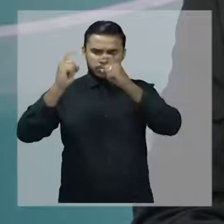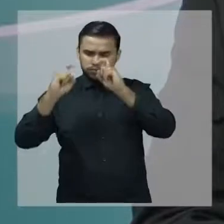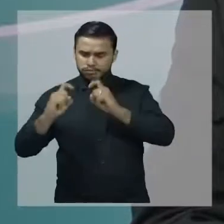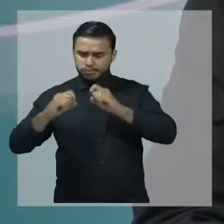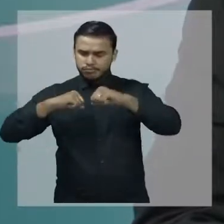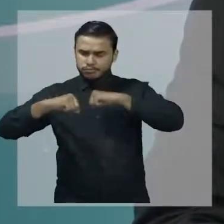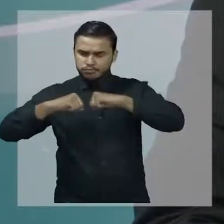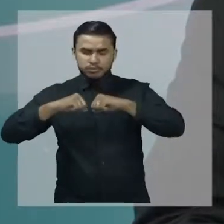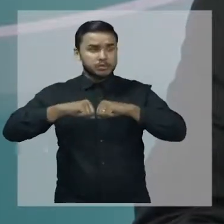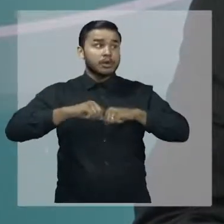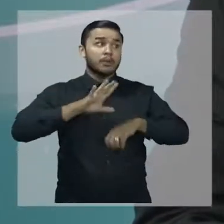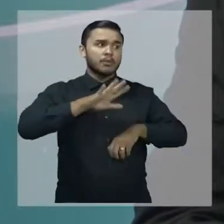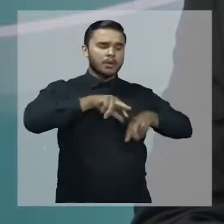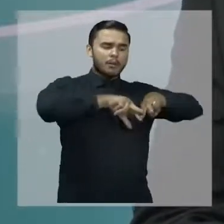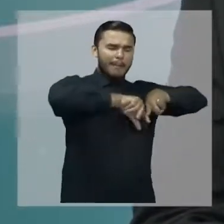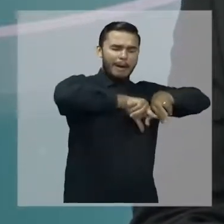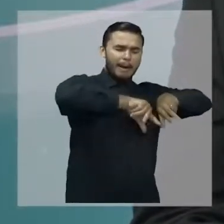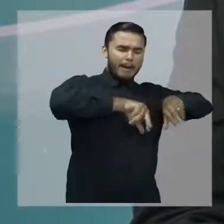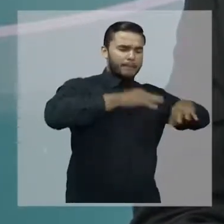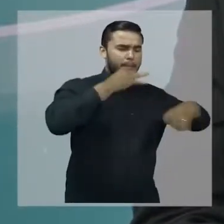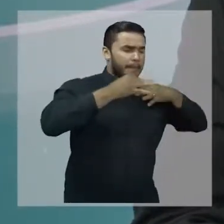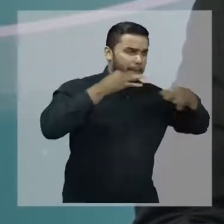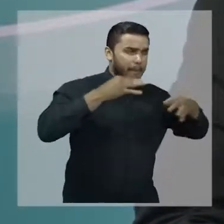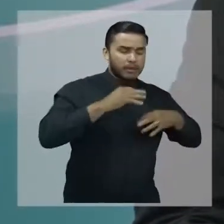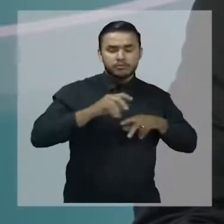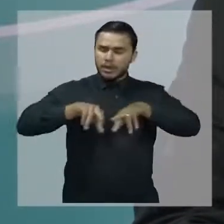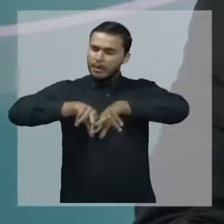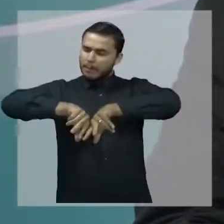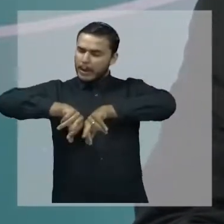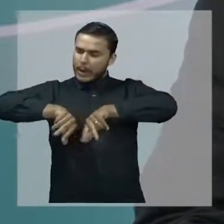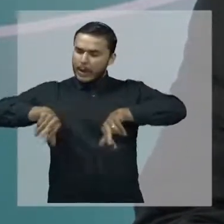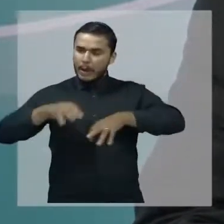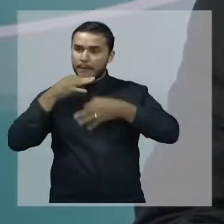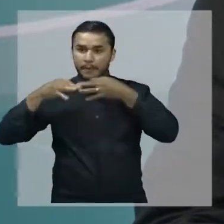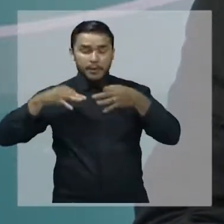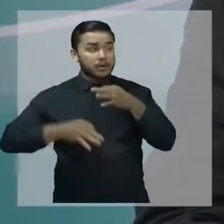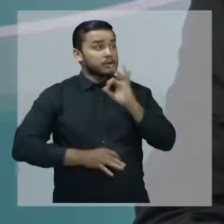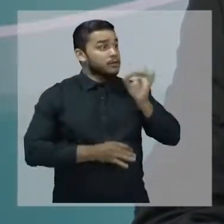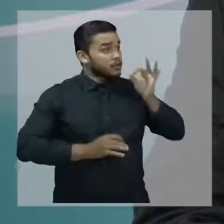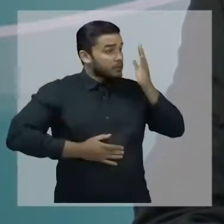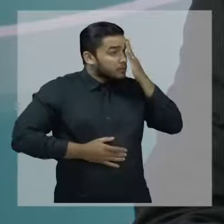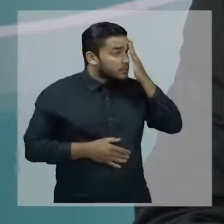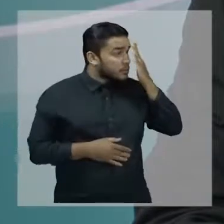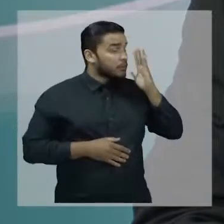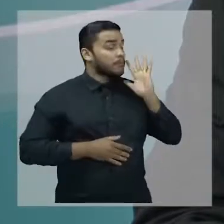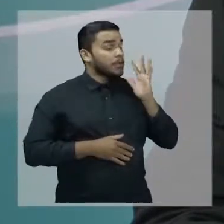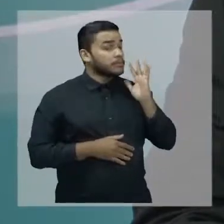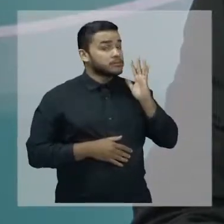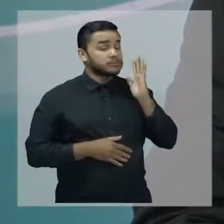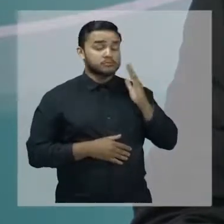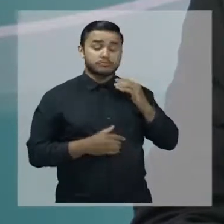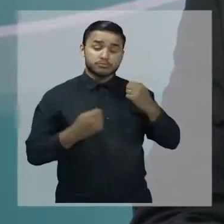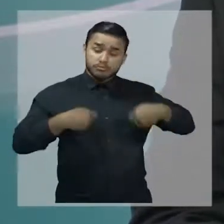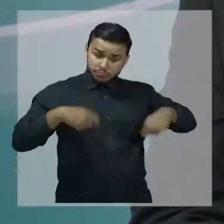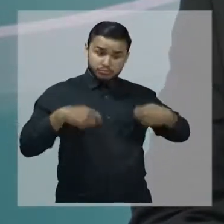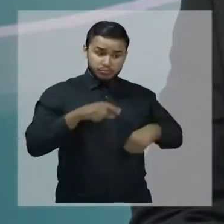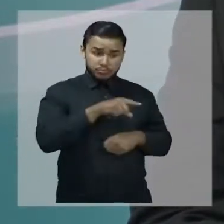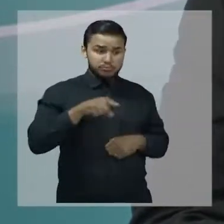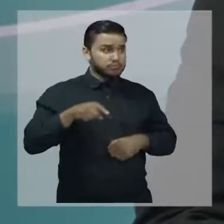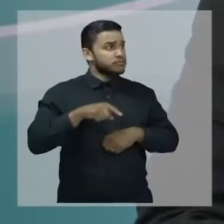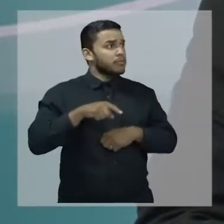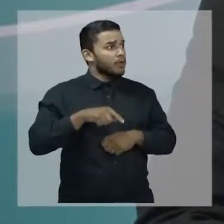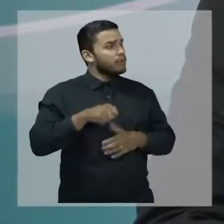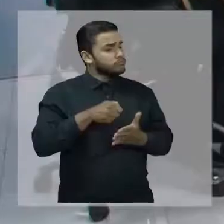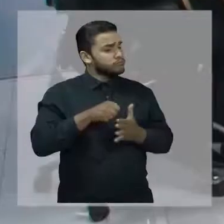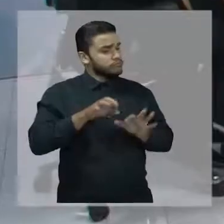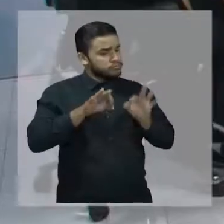à heterogeneidade da tensão política que o próprio parlamento traduz, que o próprio parlamento representa. Eu creio